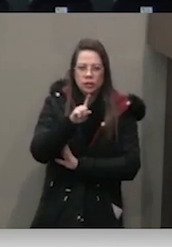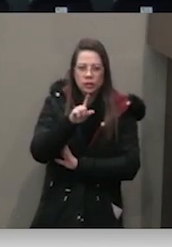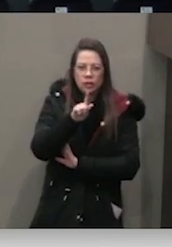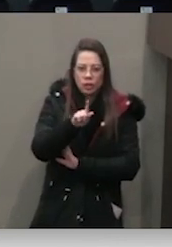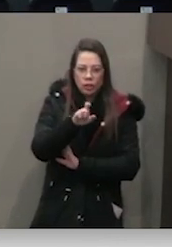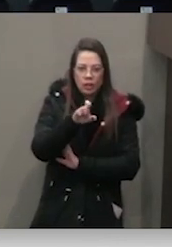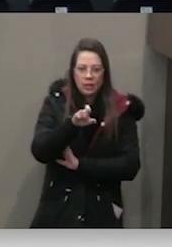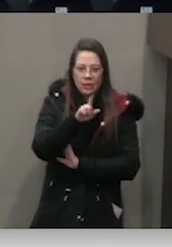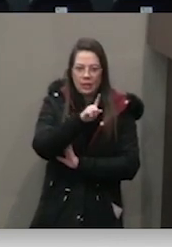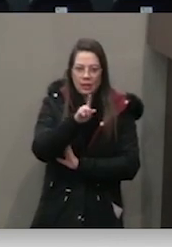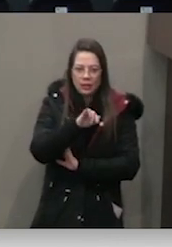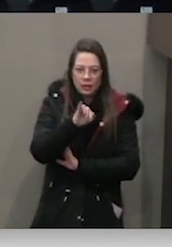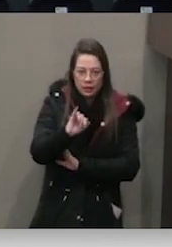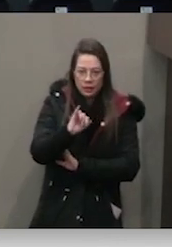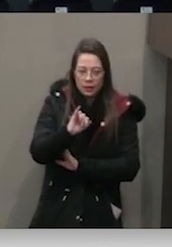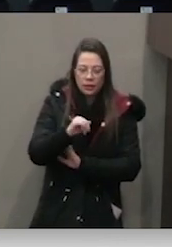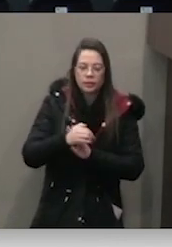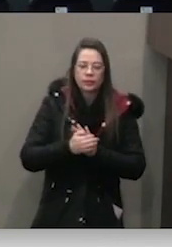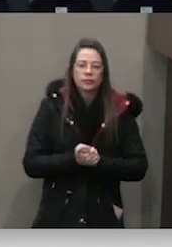Schneider,